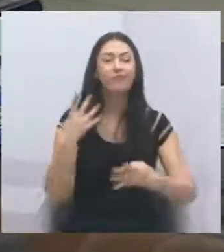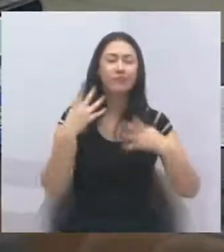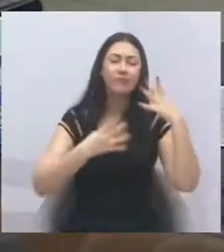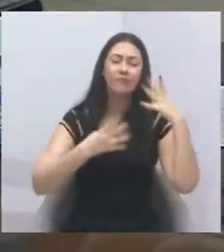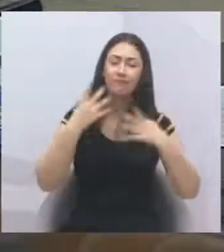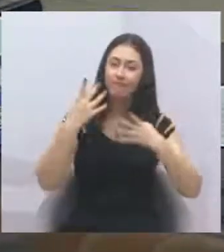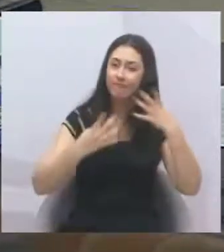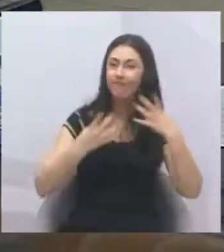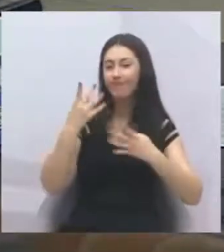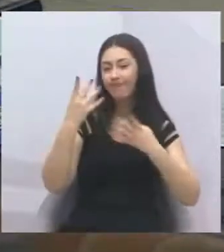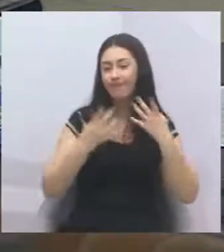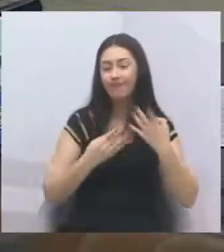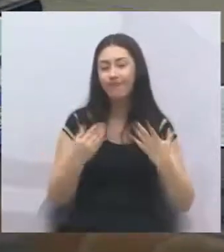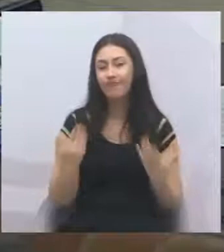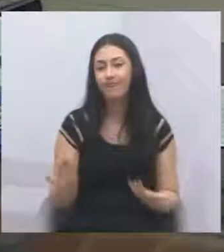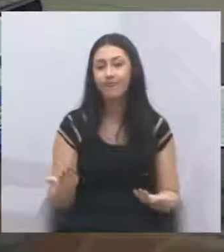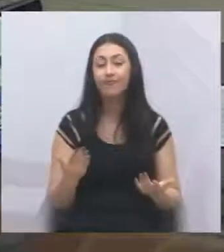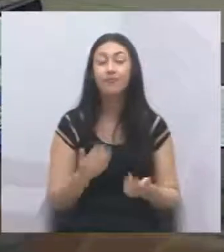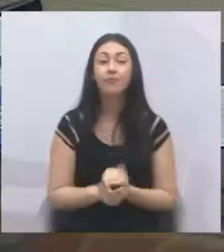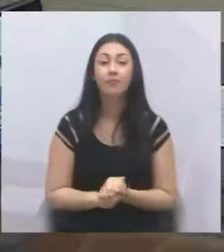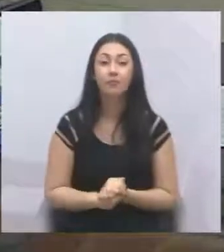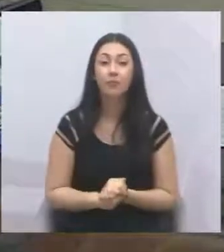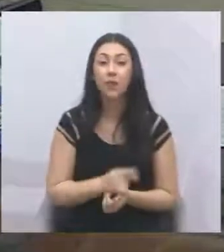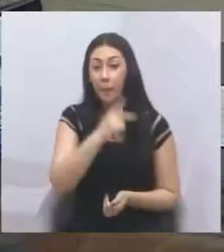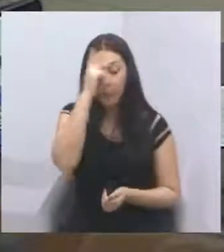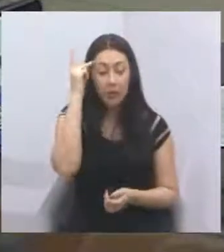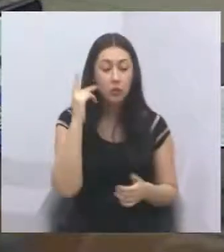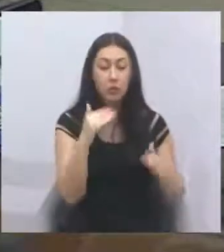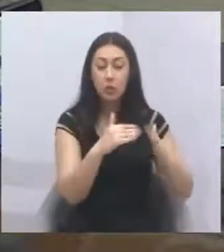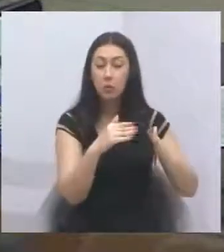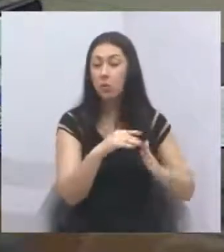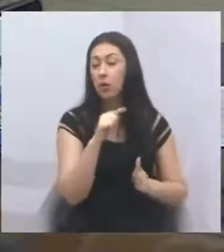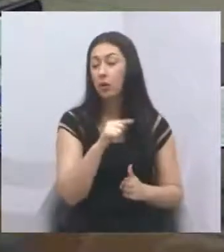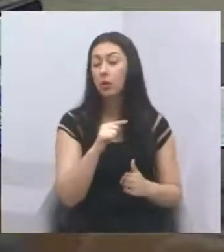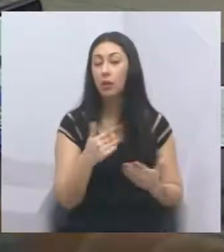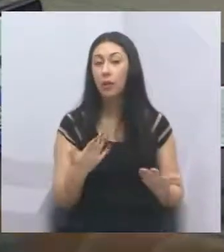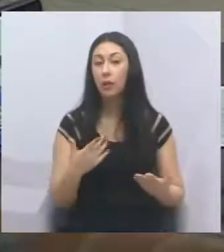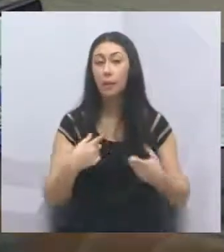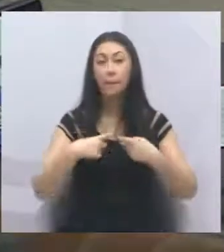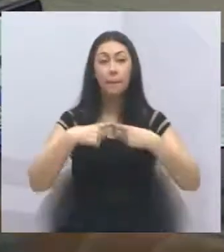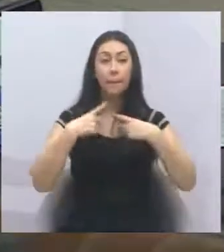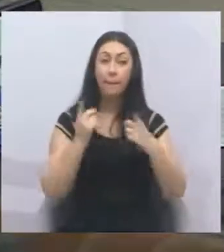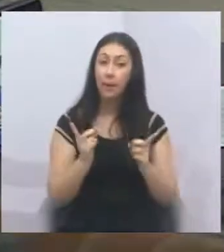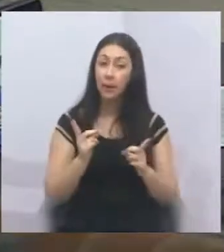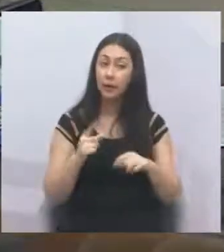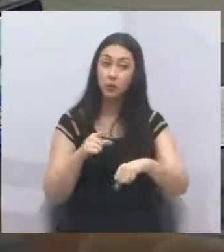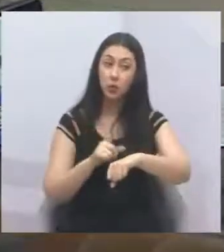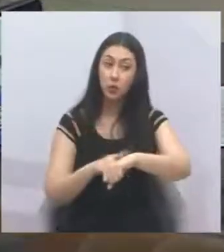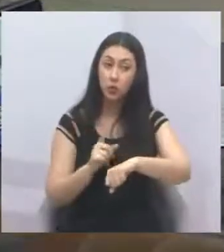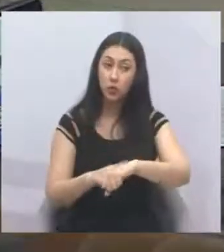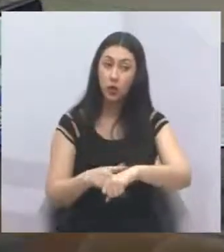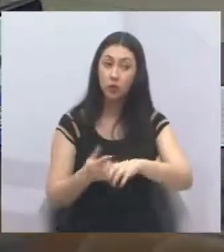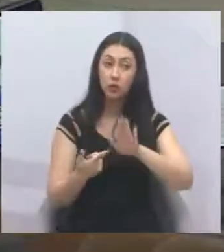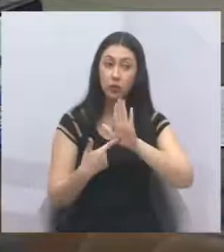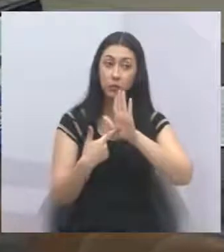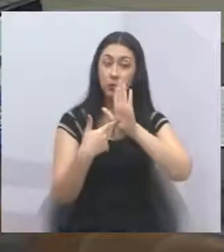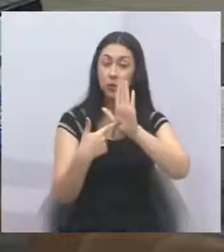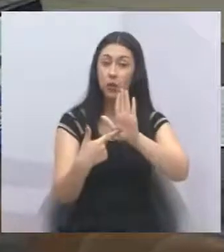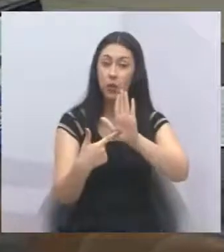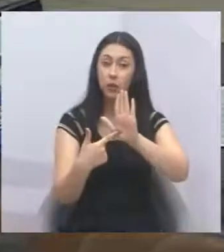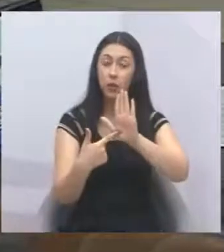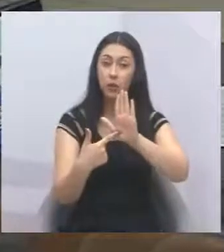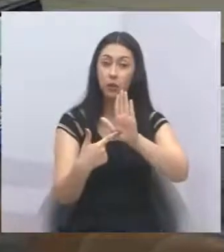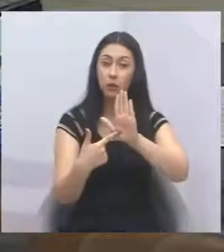transtorno para aqueles moradores do Campo Grande e de Jardim do Vale, aquela região. Mas os horários, está aqui no ônibus, aqui,